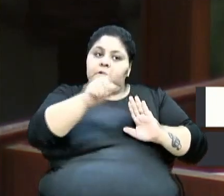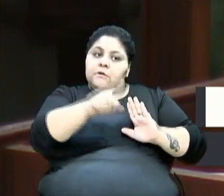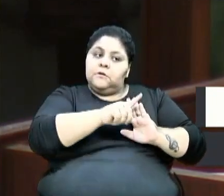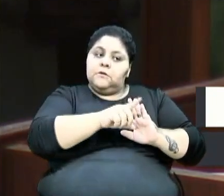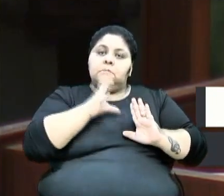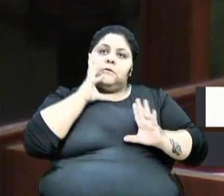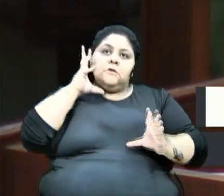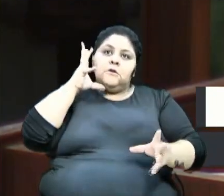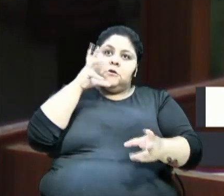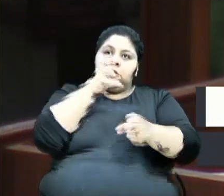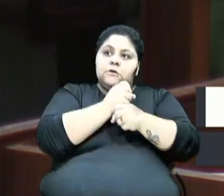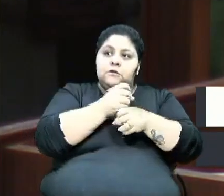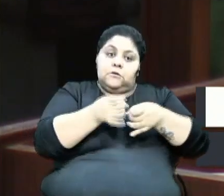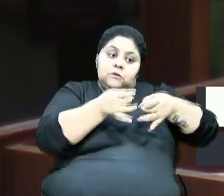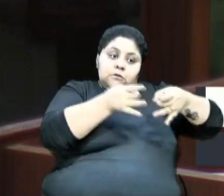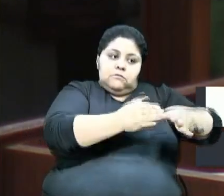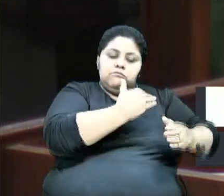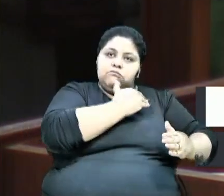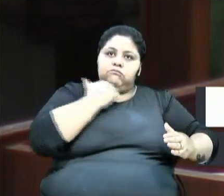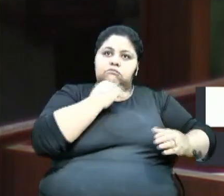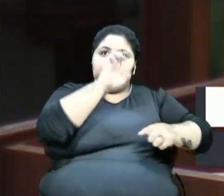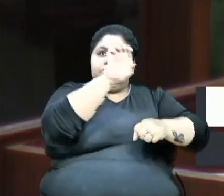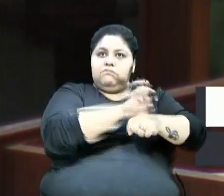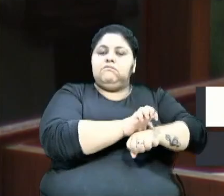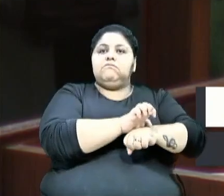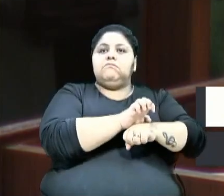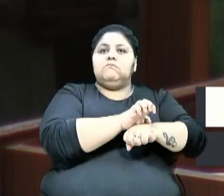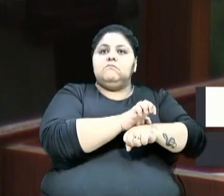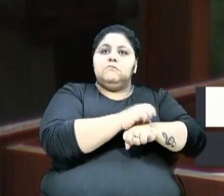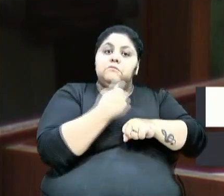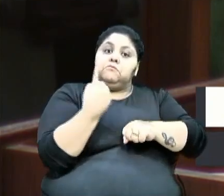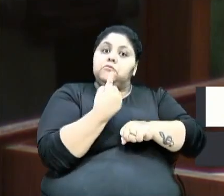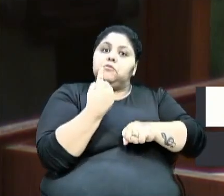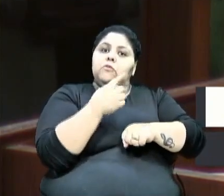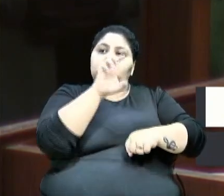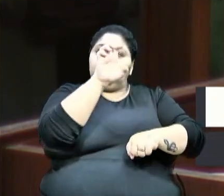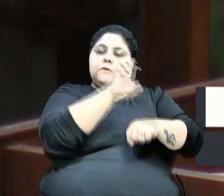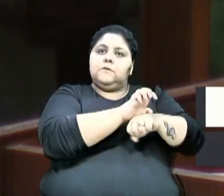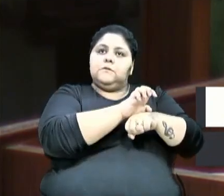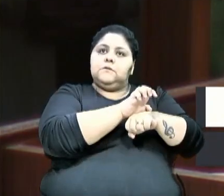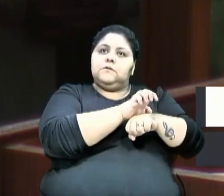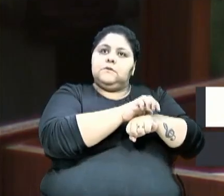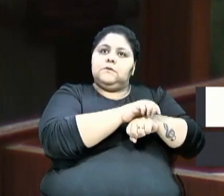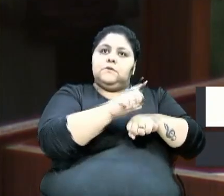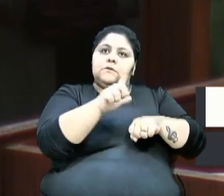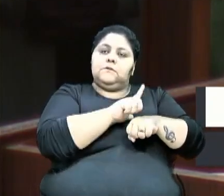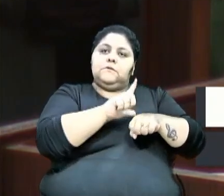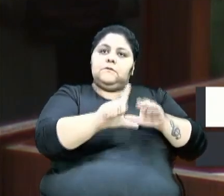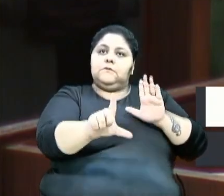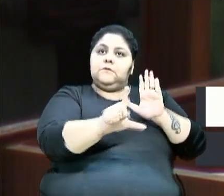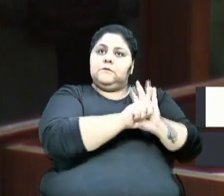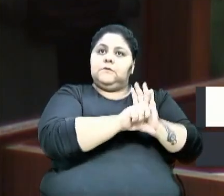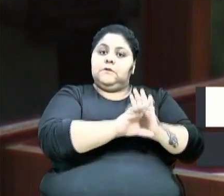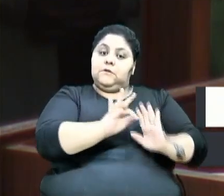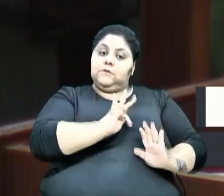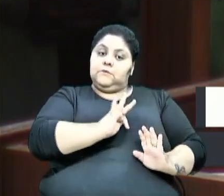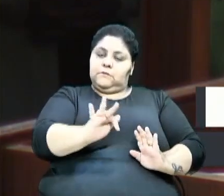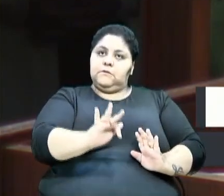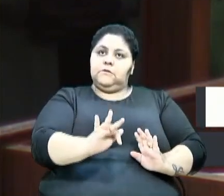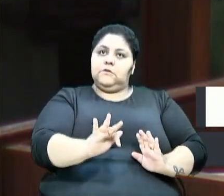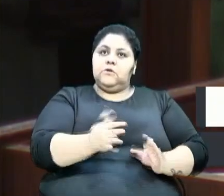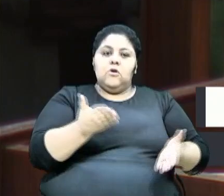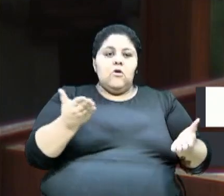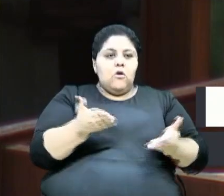de serem assassinados pelo Estado. Éramos um dos poucos estados brasileiros a ter esta lei, hoje é federal. Lutamos para que